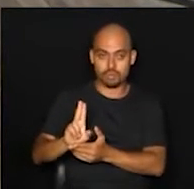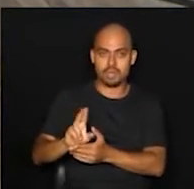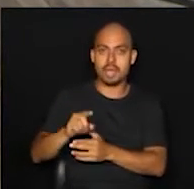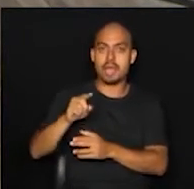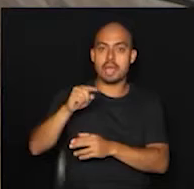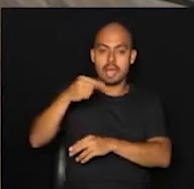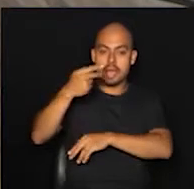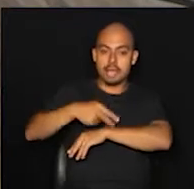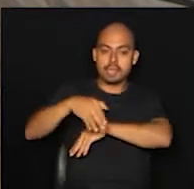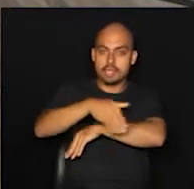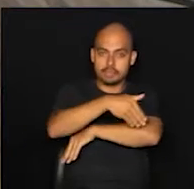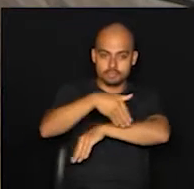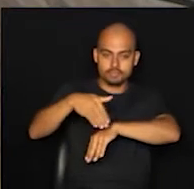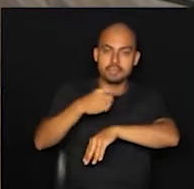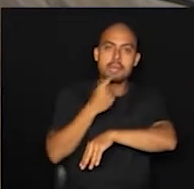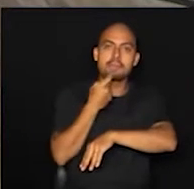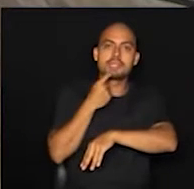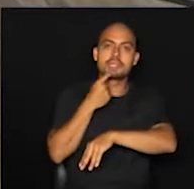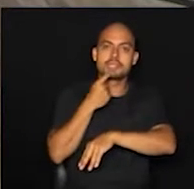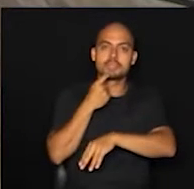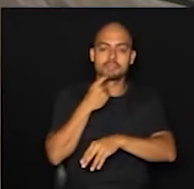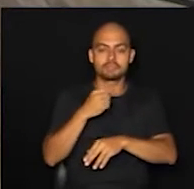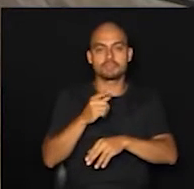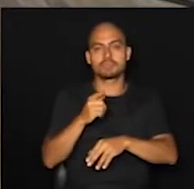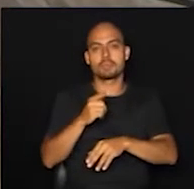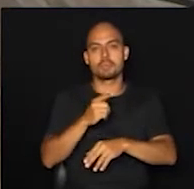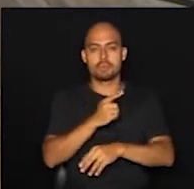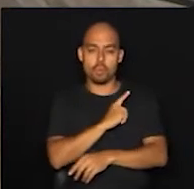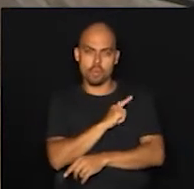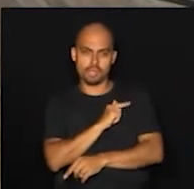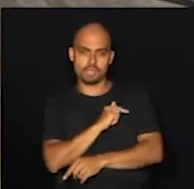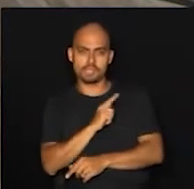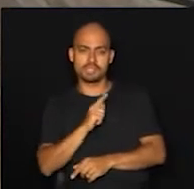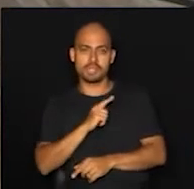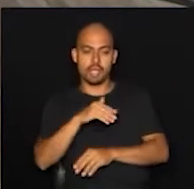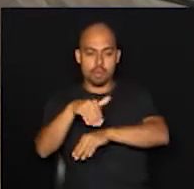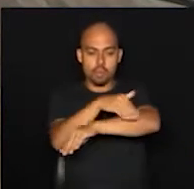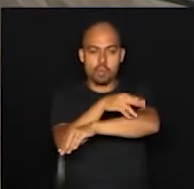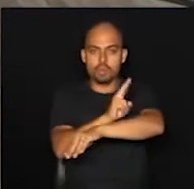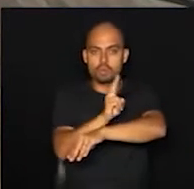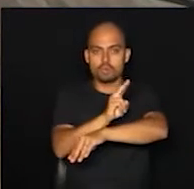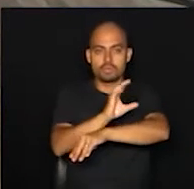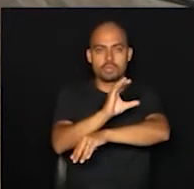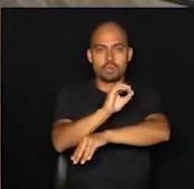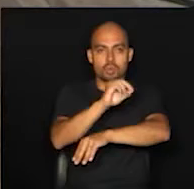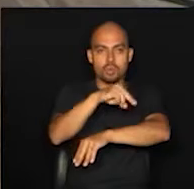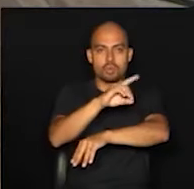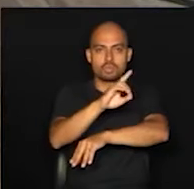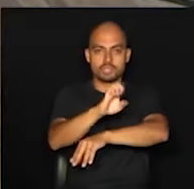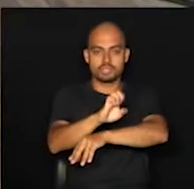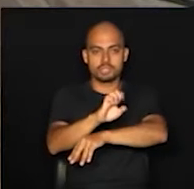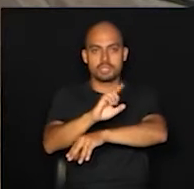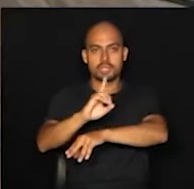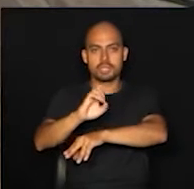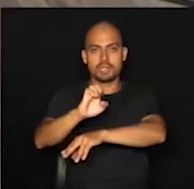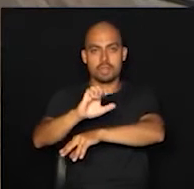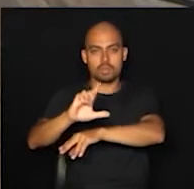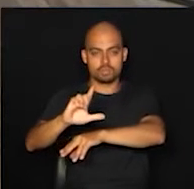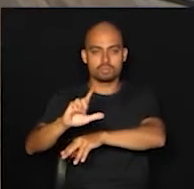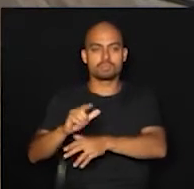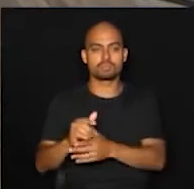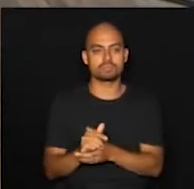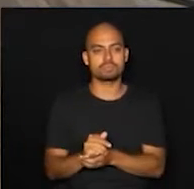rua, próximo ao estádio do Guarani, a gente tem o Conde Deu. Então, é essa homenagem aí ao Gastão de Orleans,